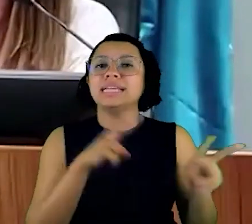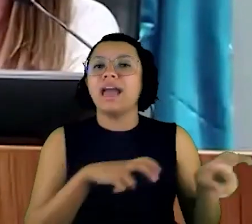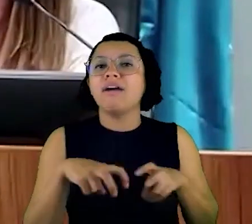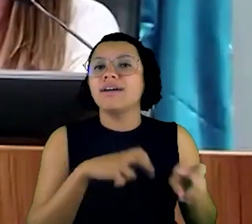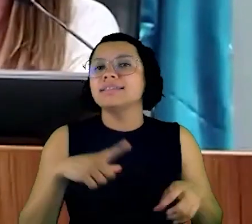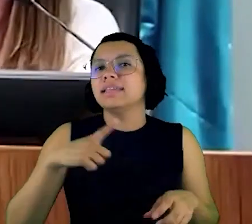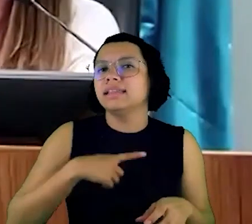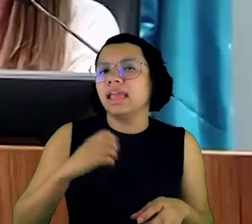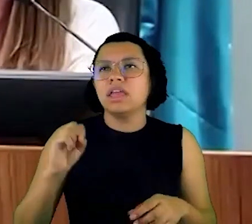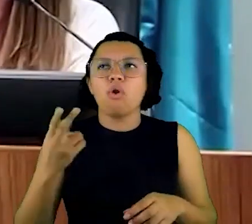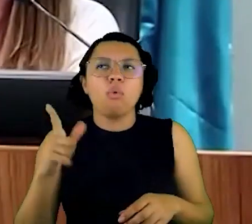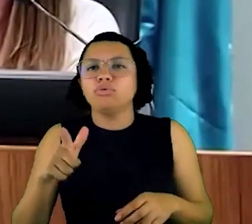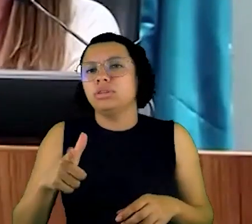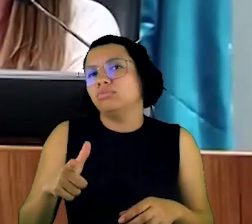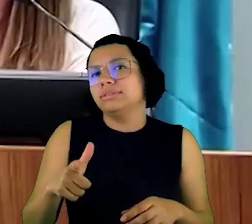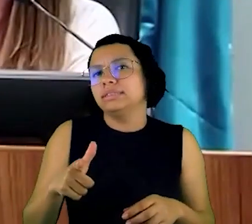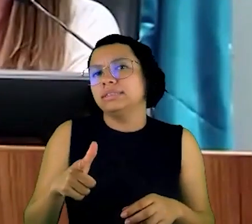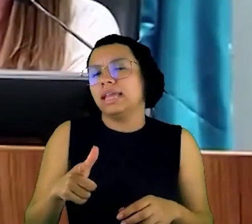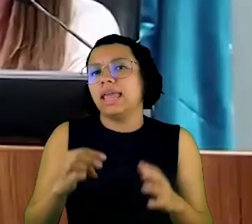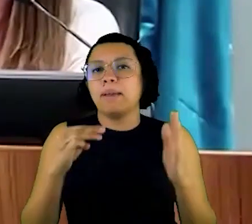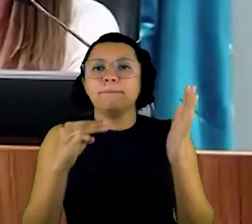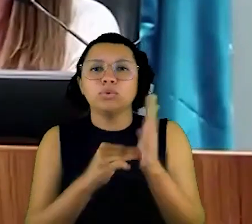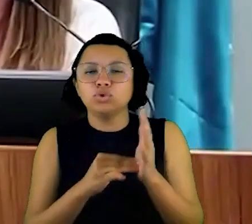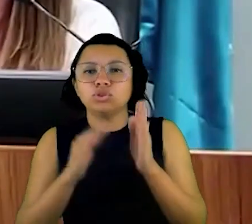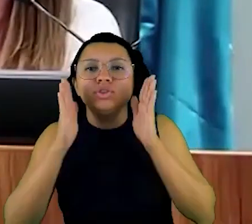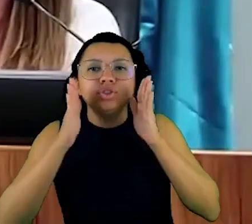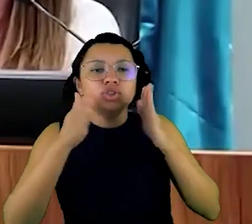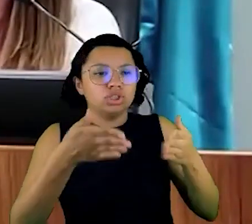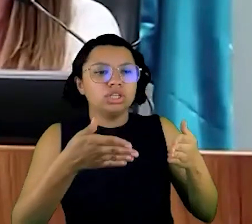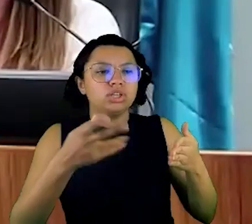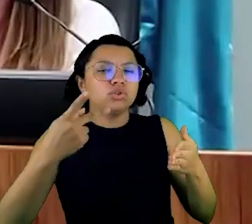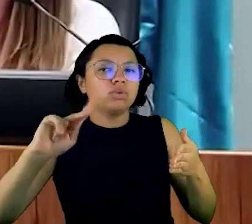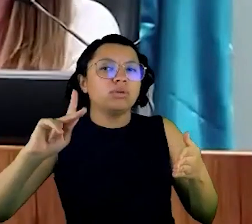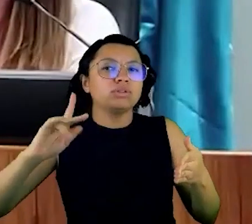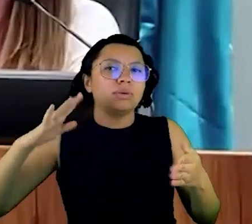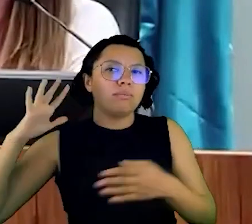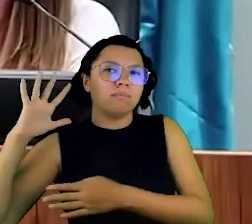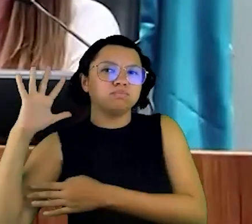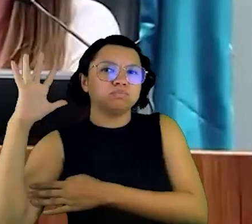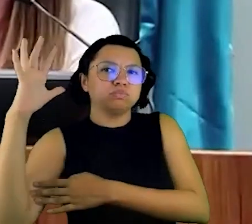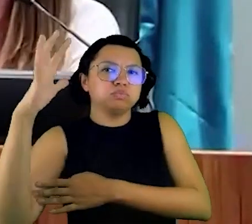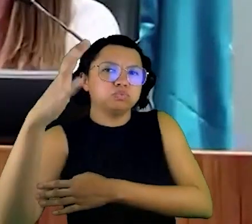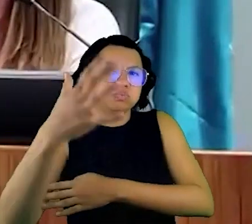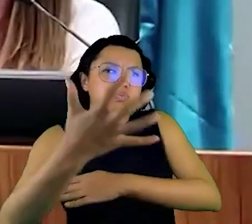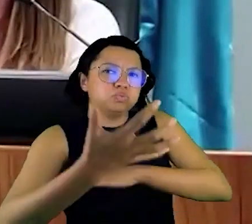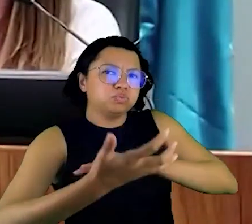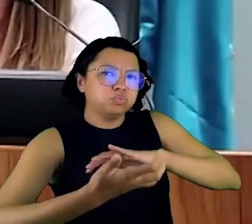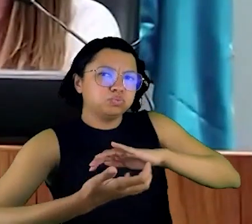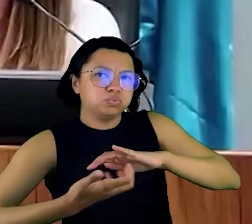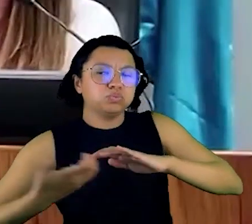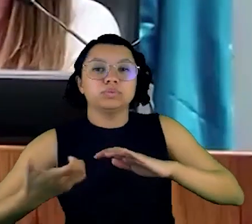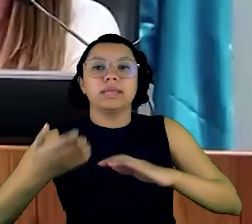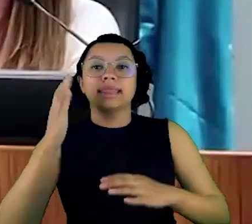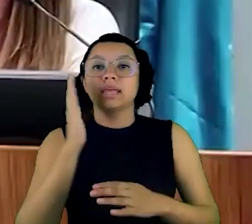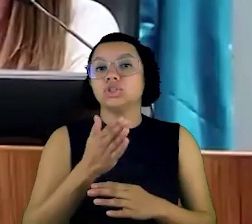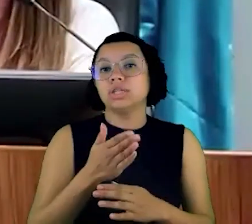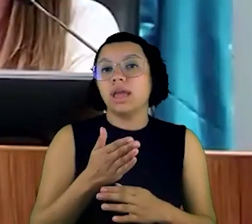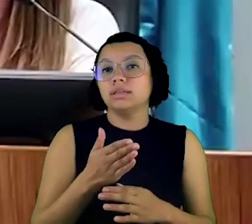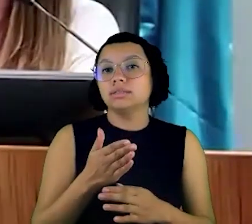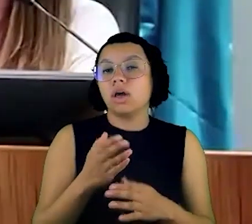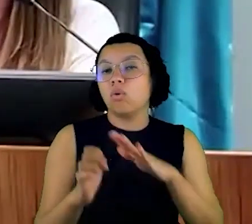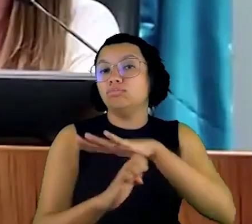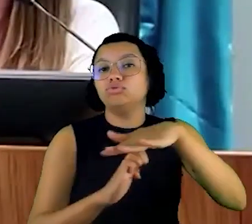Fazenda Nacional tem ou não tem razão em direcionar o seu braço expropriador na direção